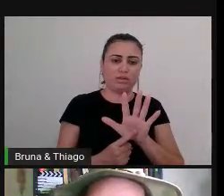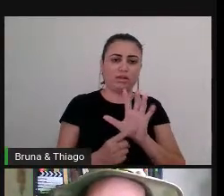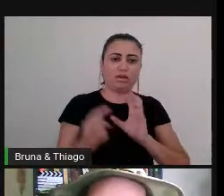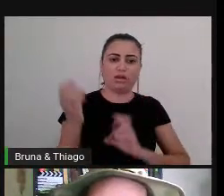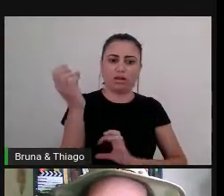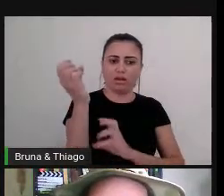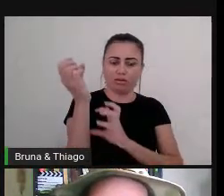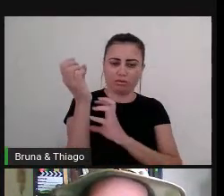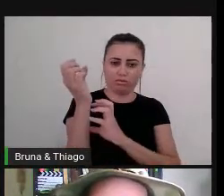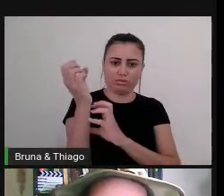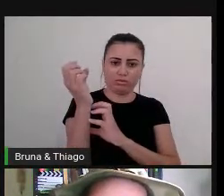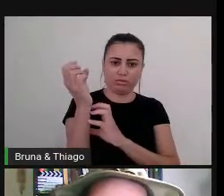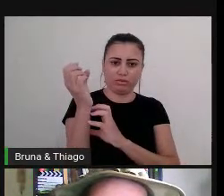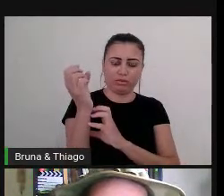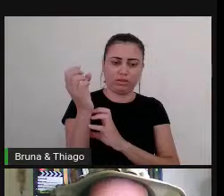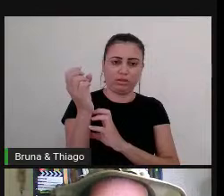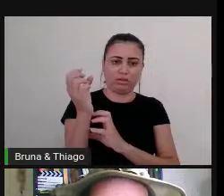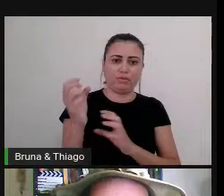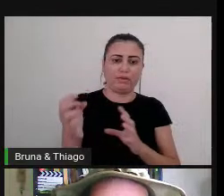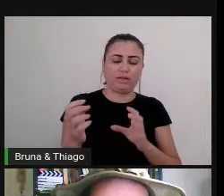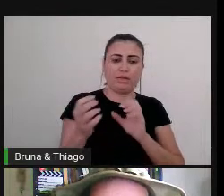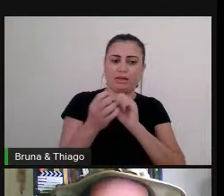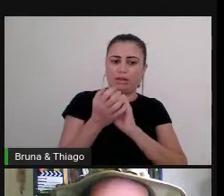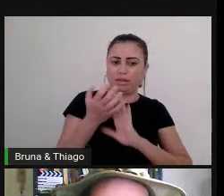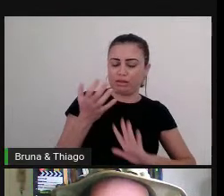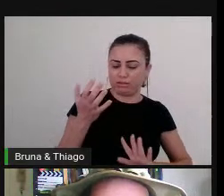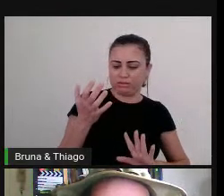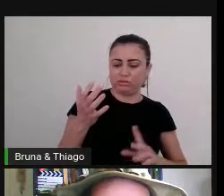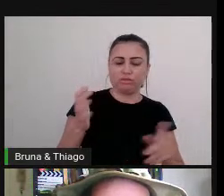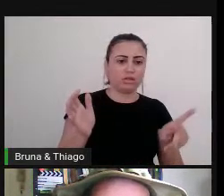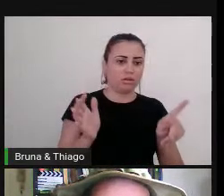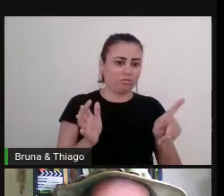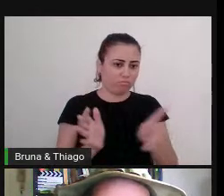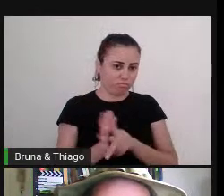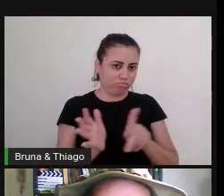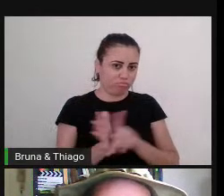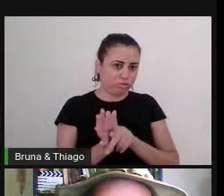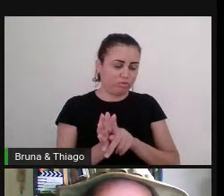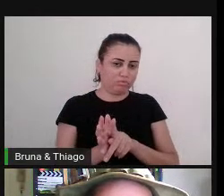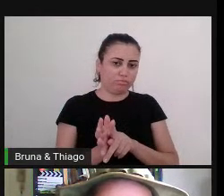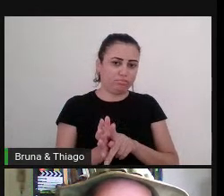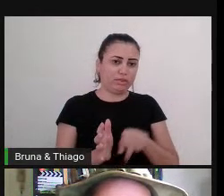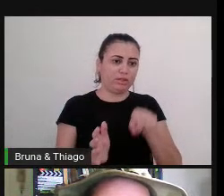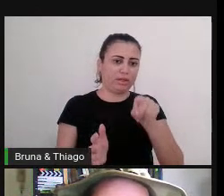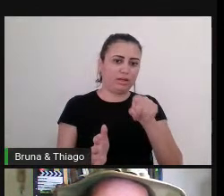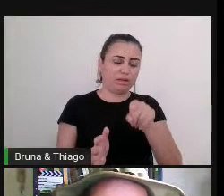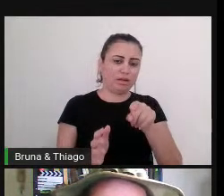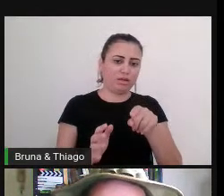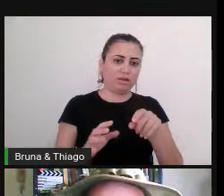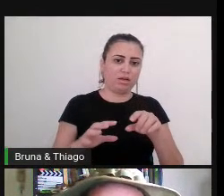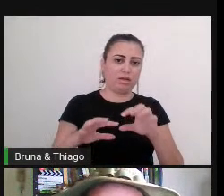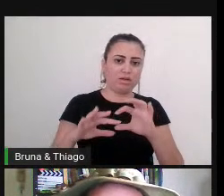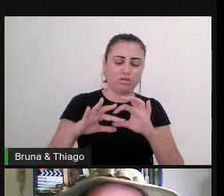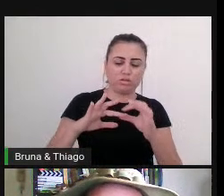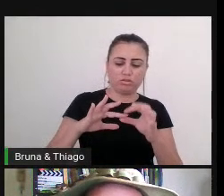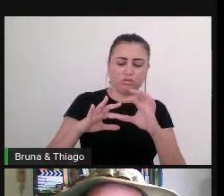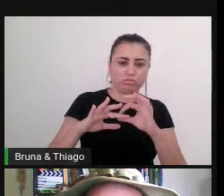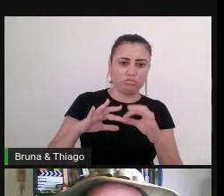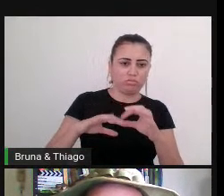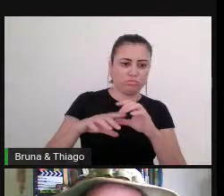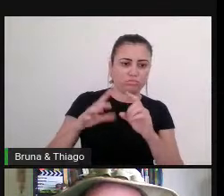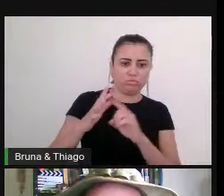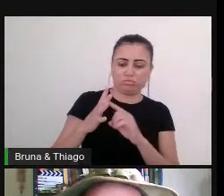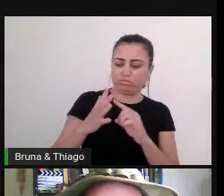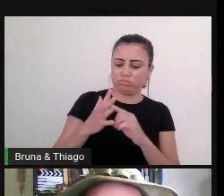para reconhecer são esses pelinhos aqui, ó, são os tricobótrias, tem esse anelzinho, tá vendo? Todas as armadeiras vai ter esses pontinhos